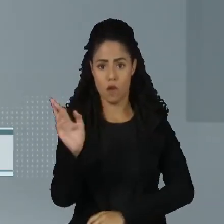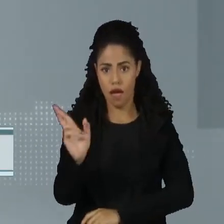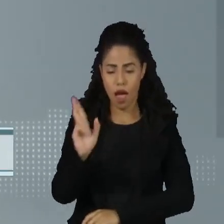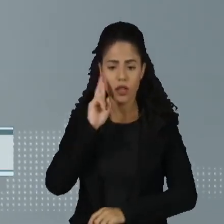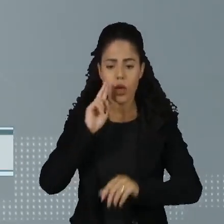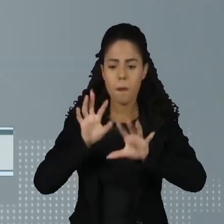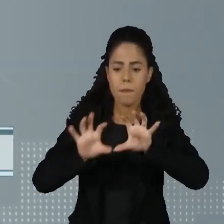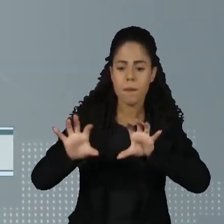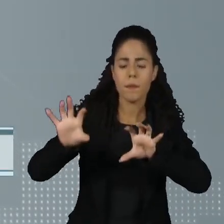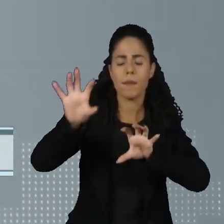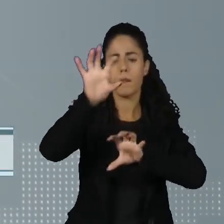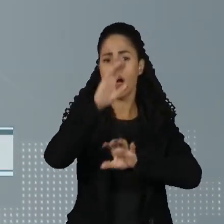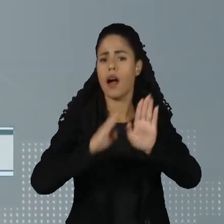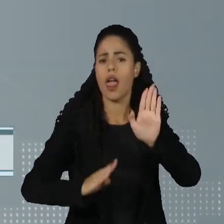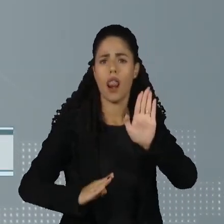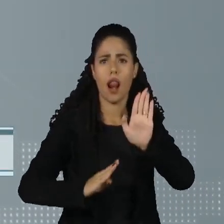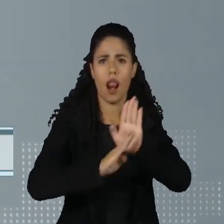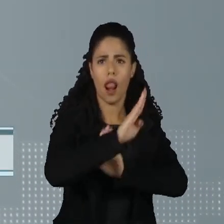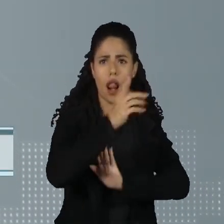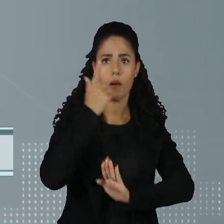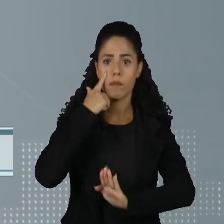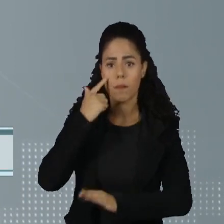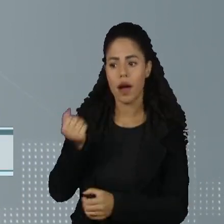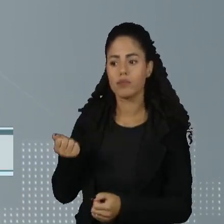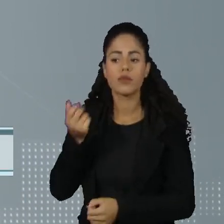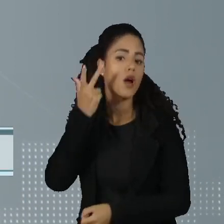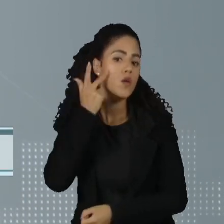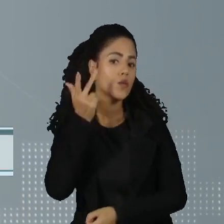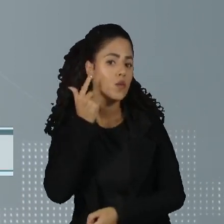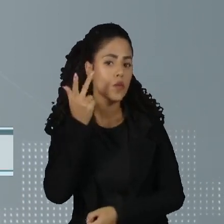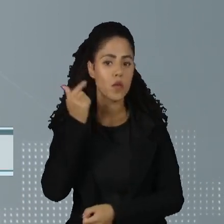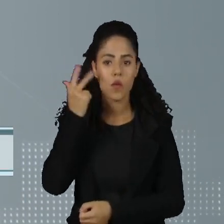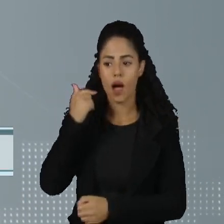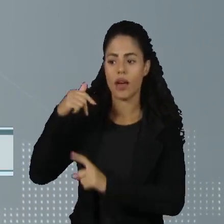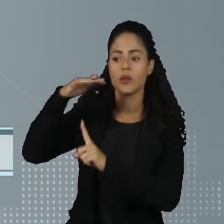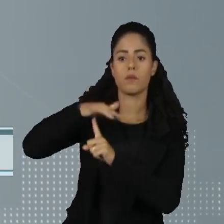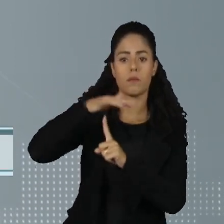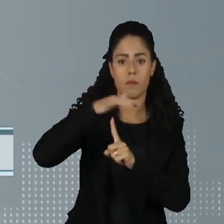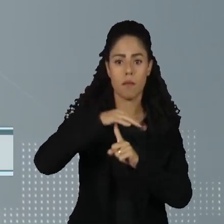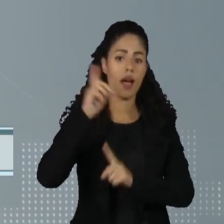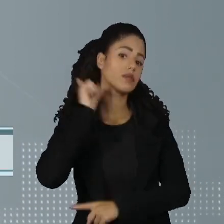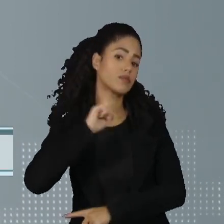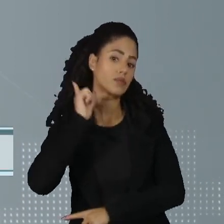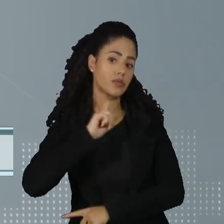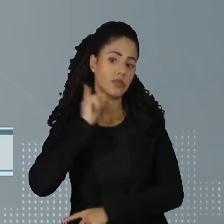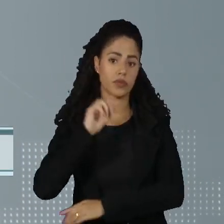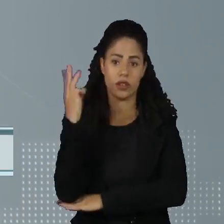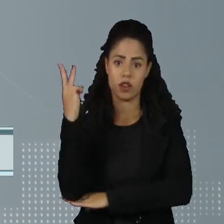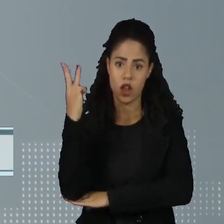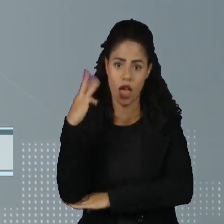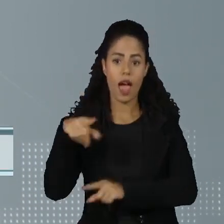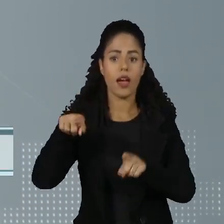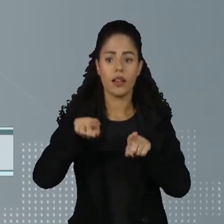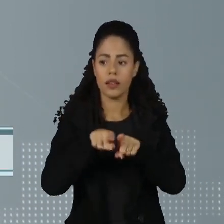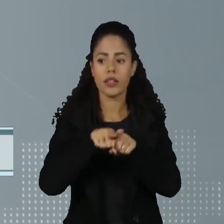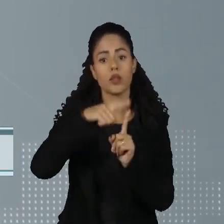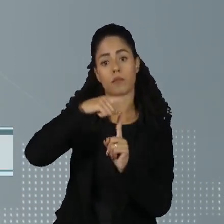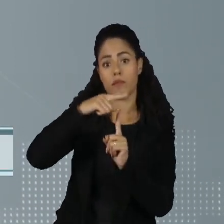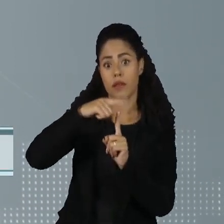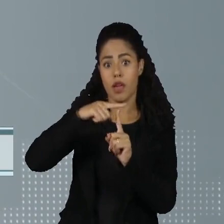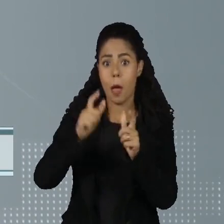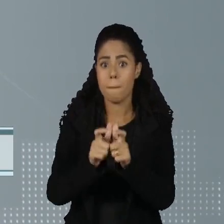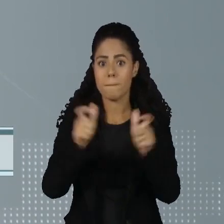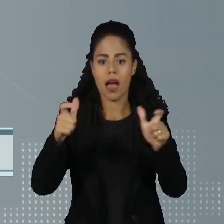estados que registraram maior aumento foram Ceará, Paraná, Minas Gerais, Maranhão e Tocantins. Já a